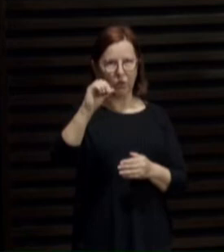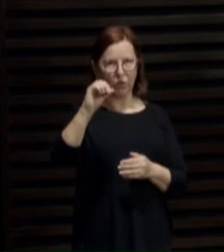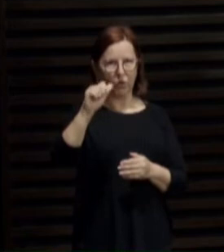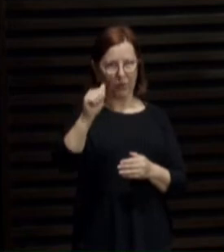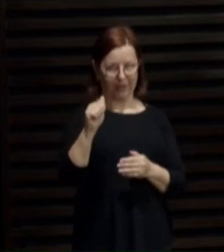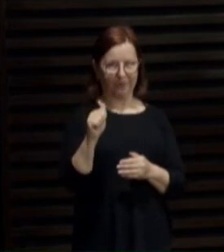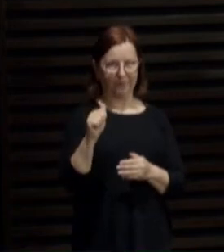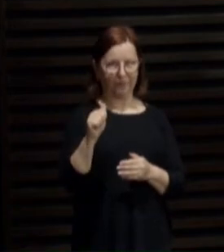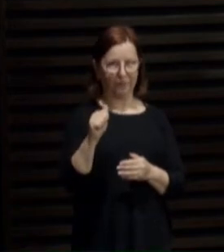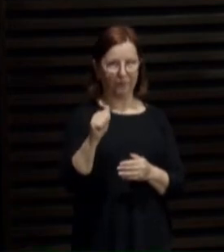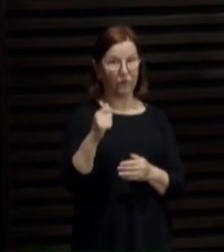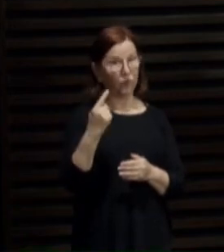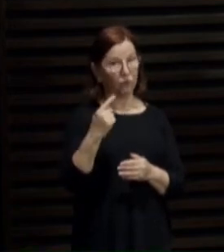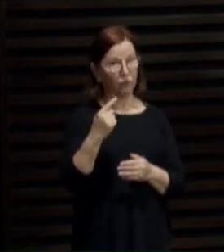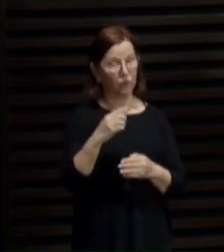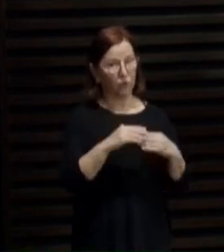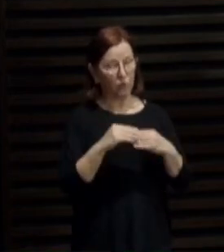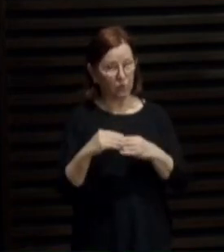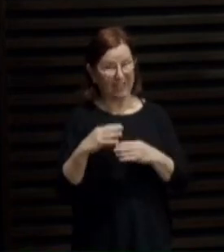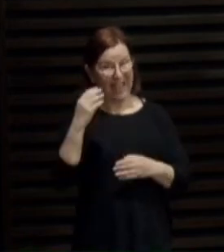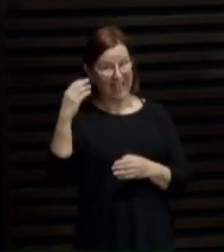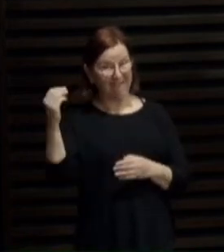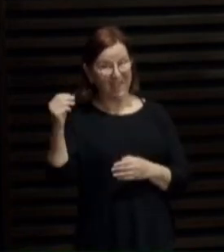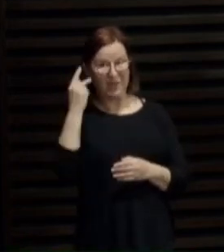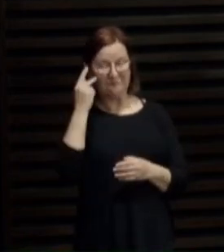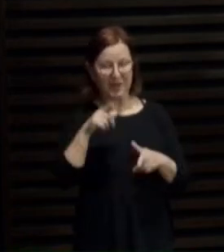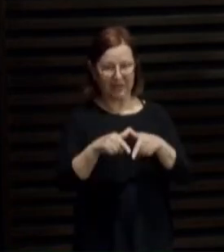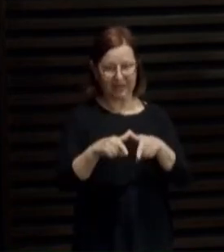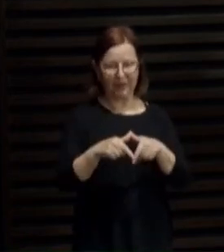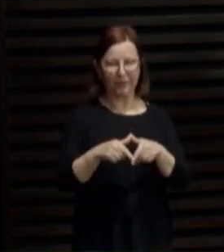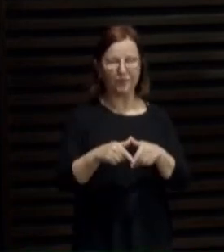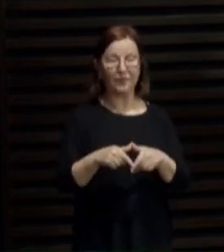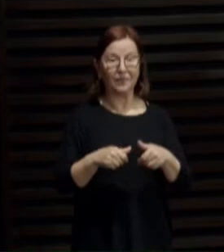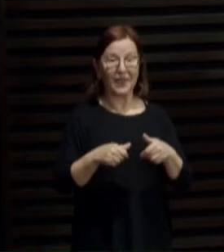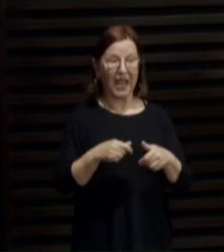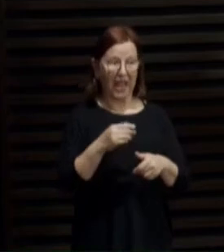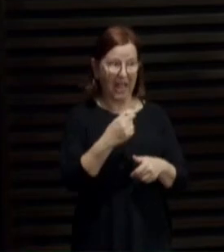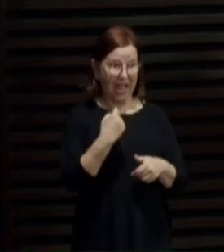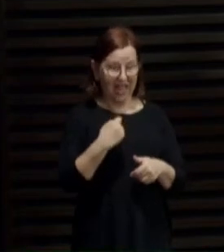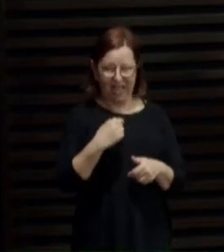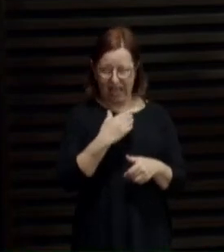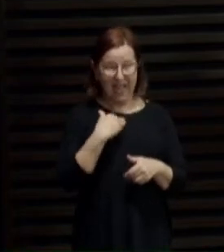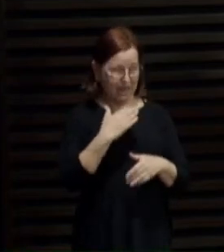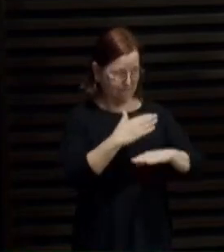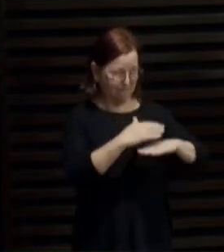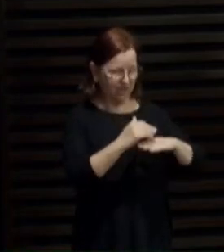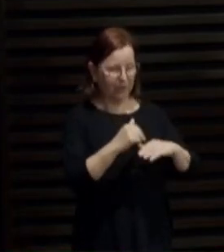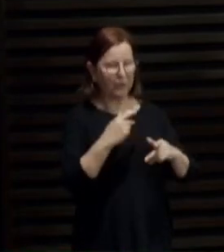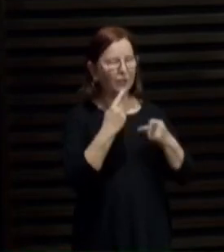Israel. O Noah me chamou à parte assim e disse: Pastor Glênio, o